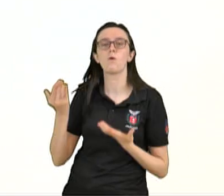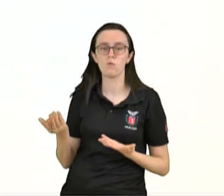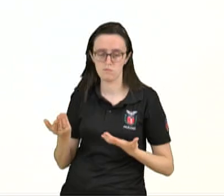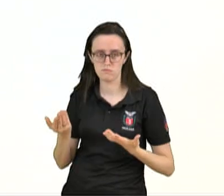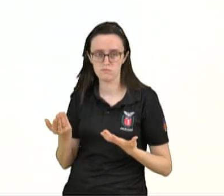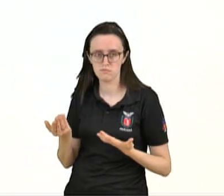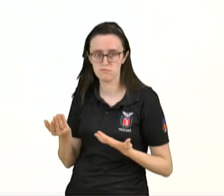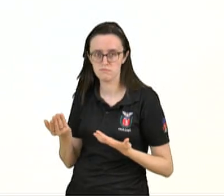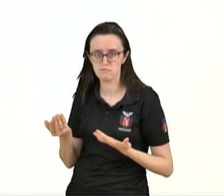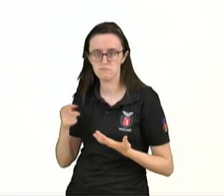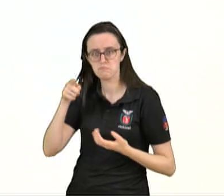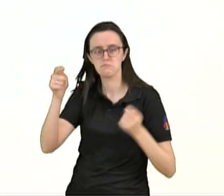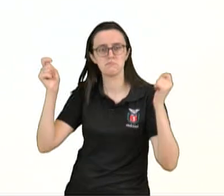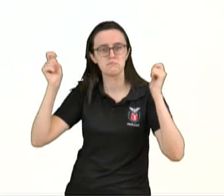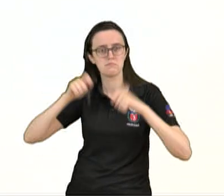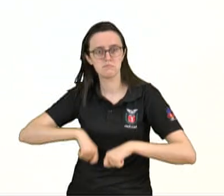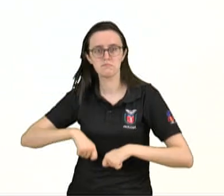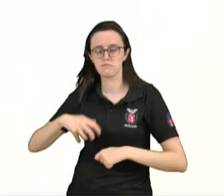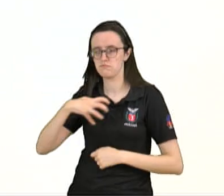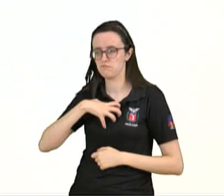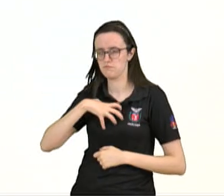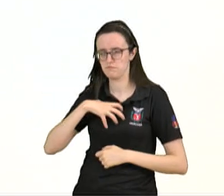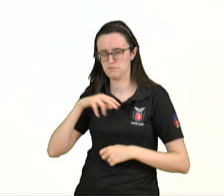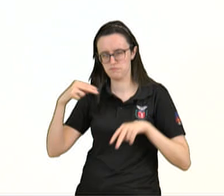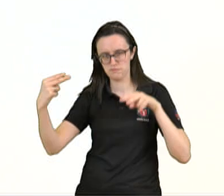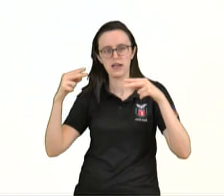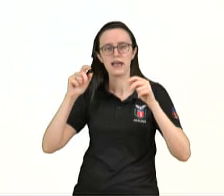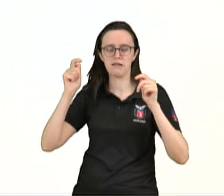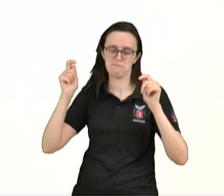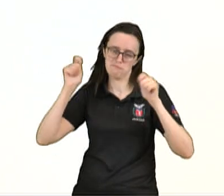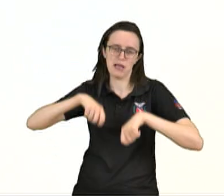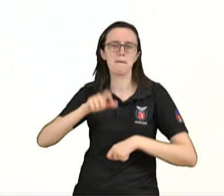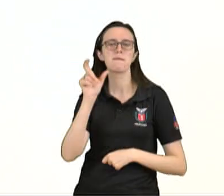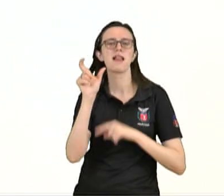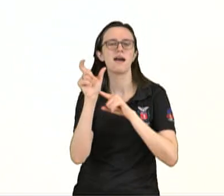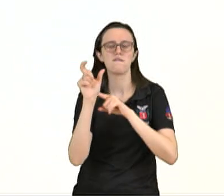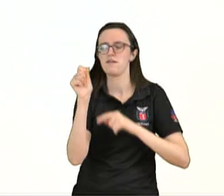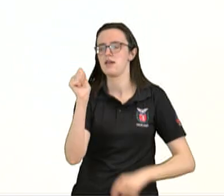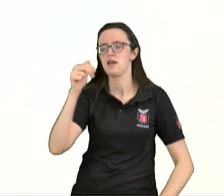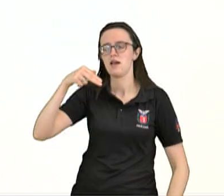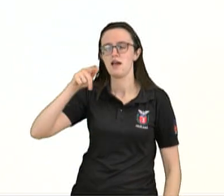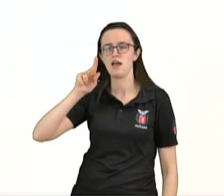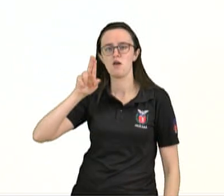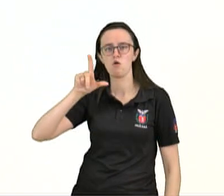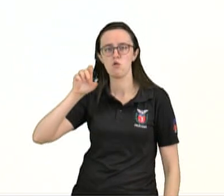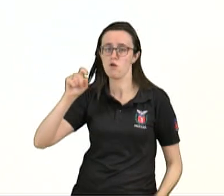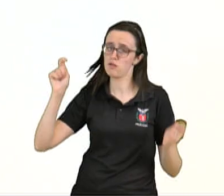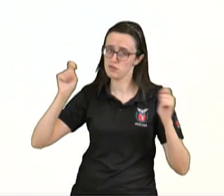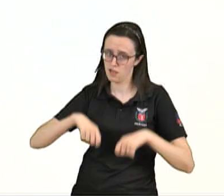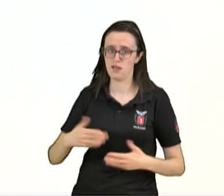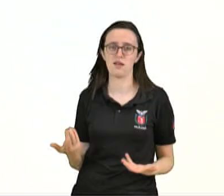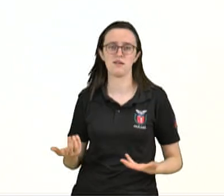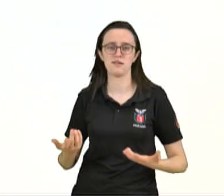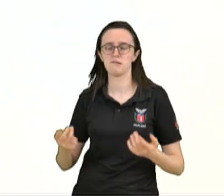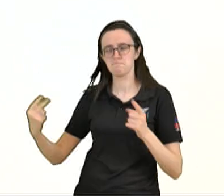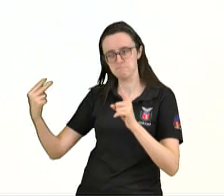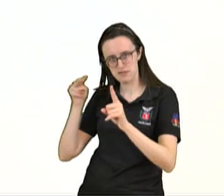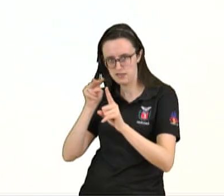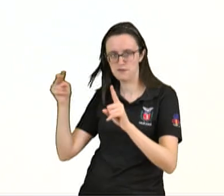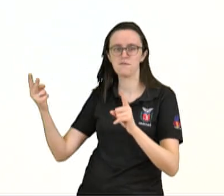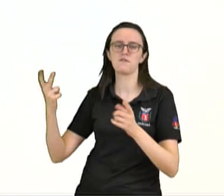também ângulos, ela pode ser sinônimo, né, de palavras, ela pode ser trocada. Então, por